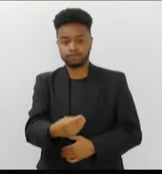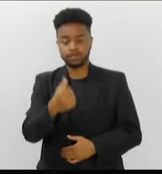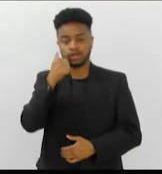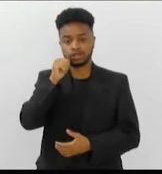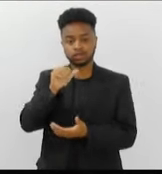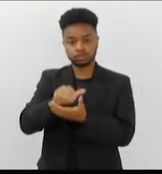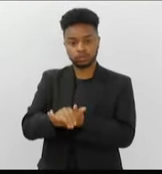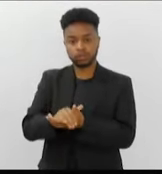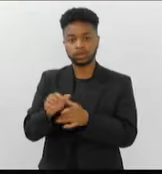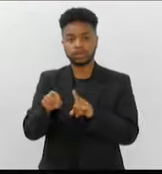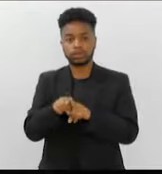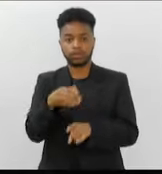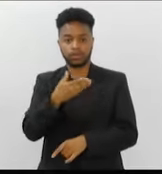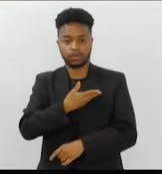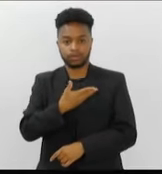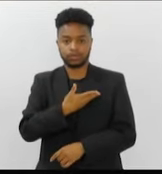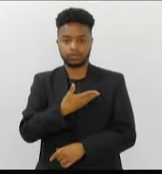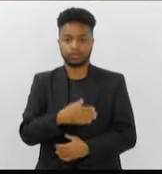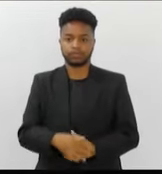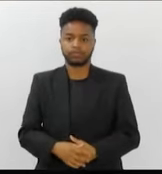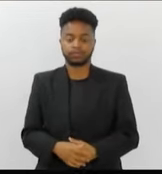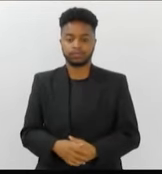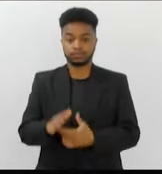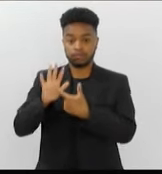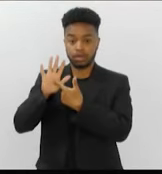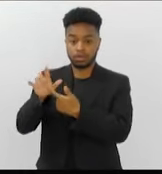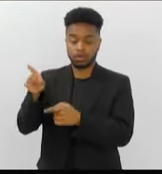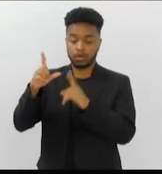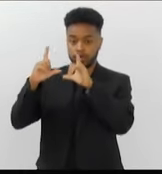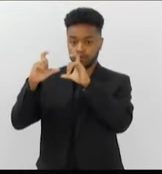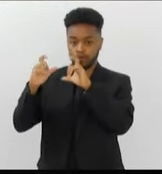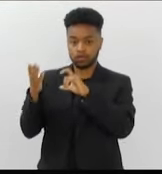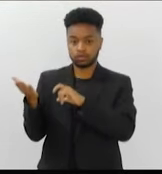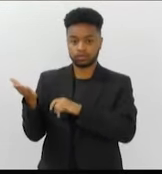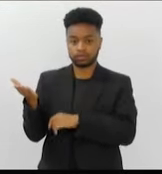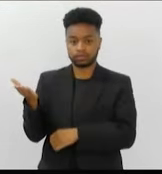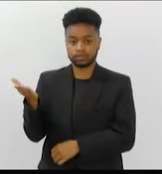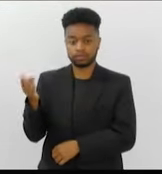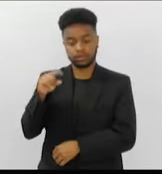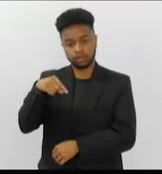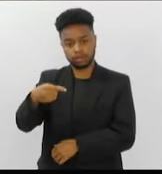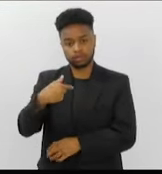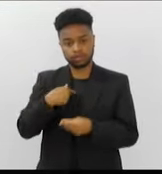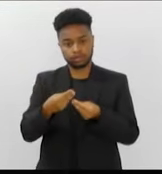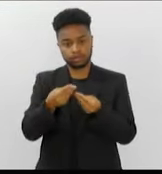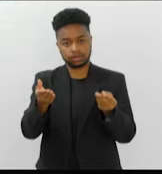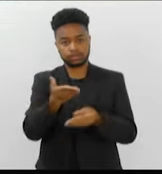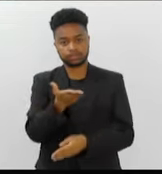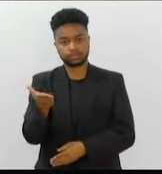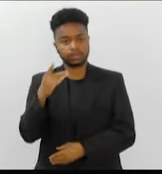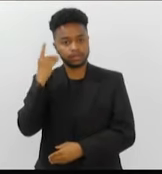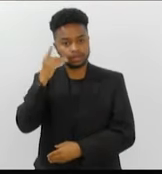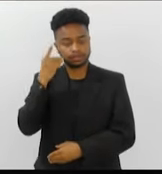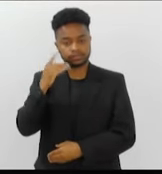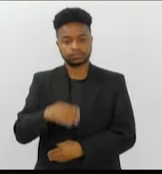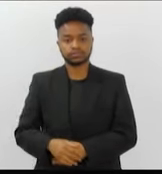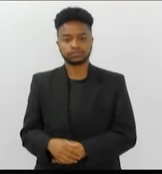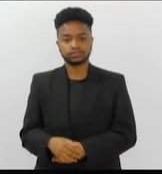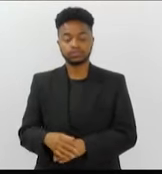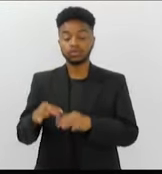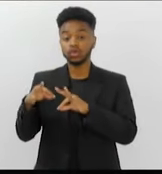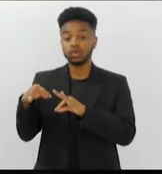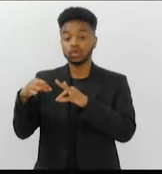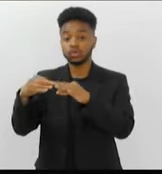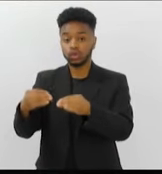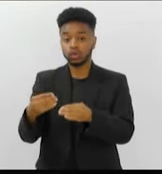esposa e um amigo. Está aqui. Depois eu vou disponibilizar para os deputados. Todos recebendo ou com